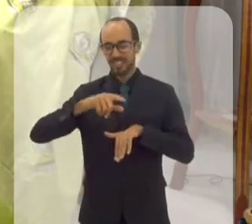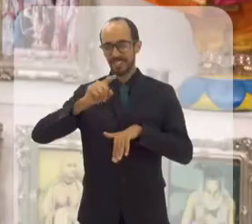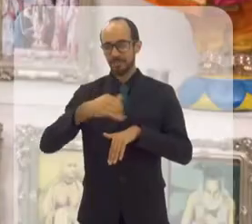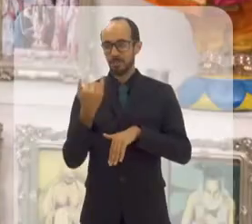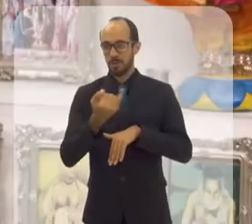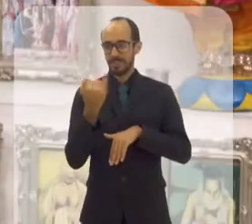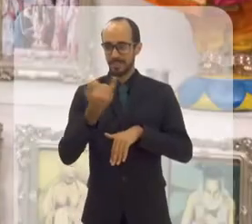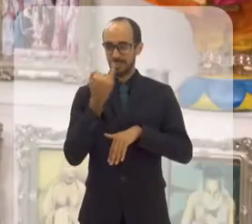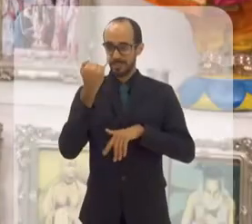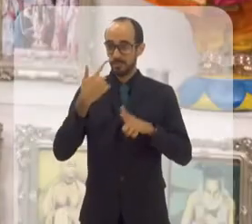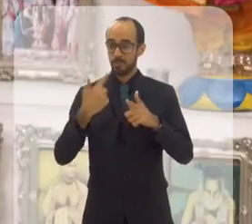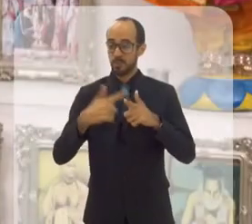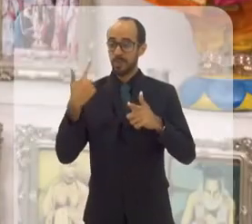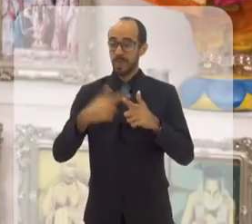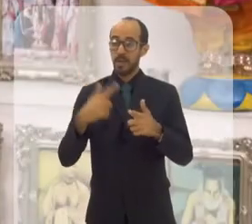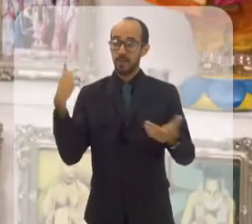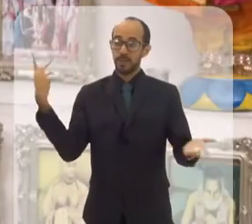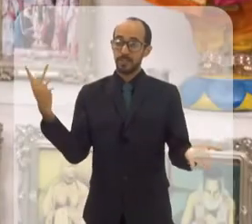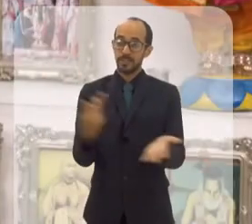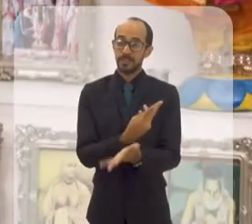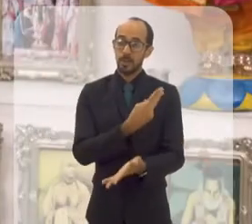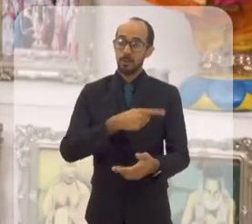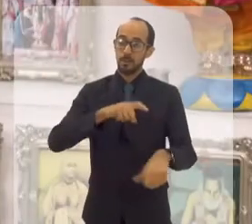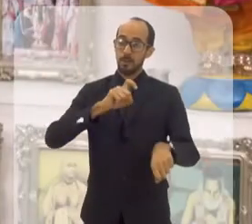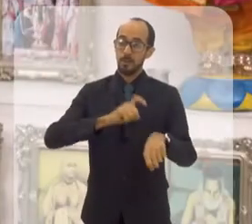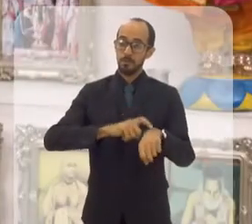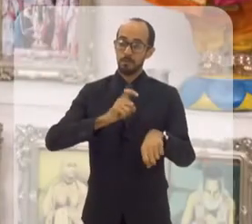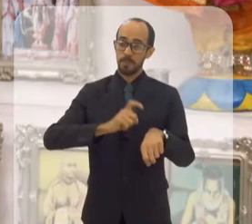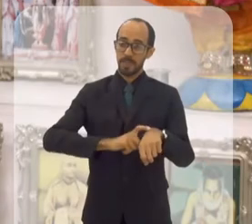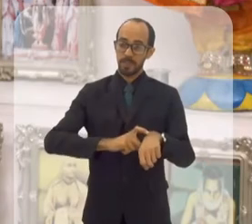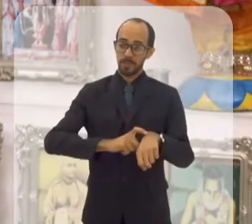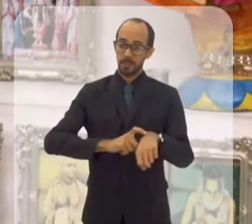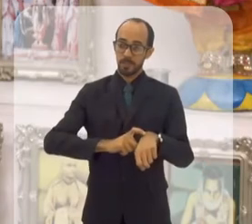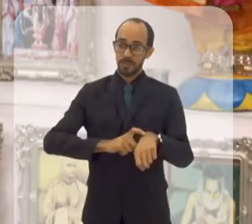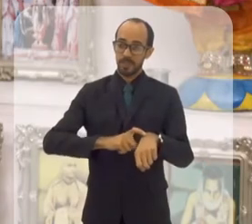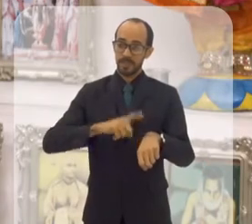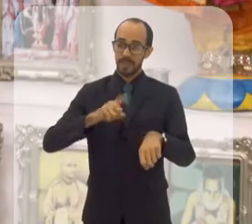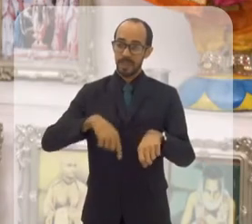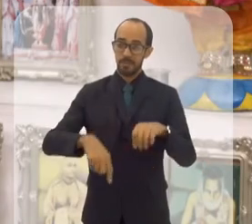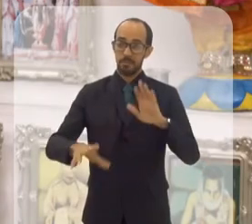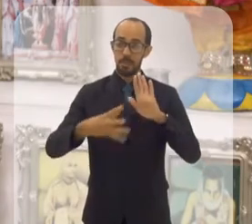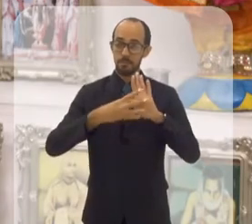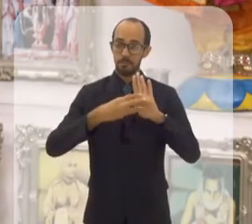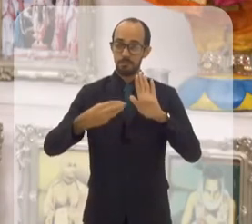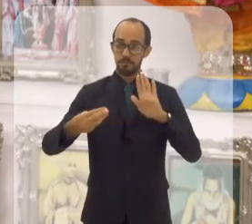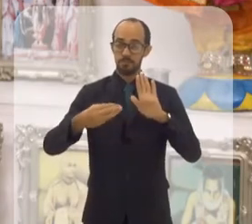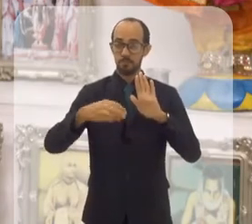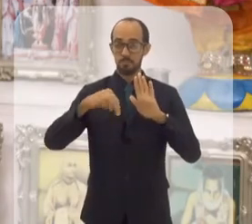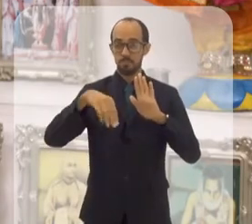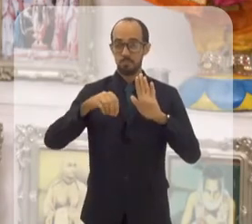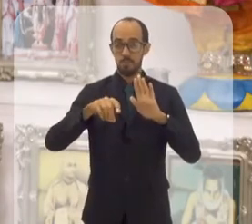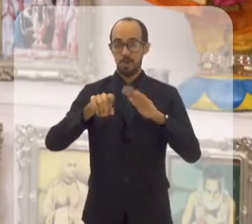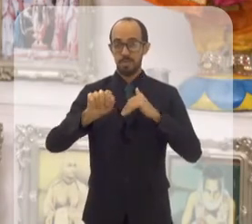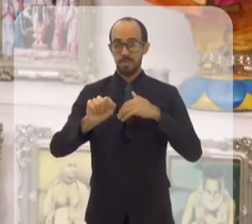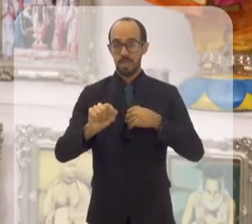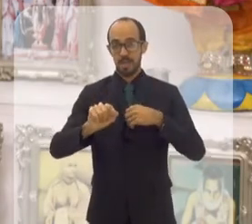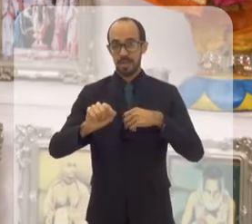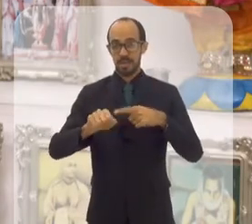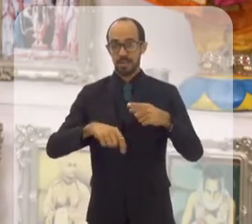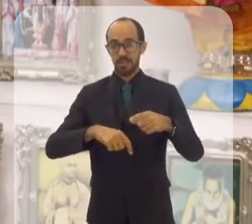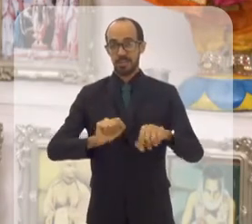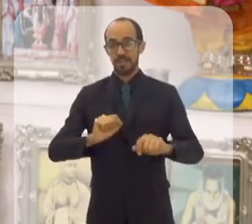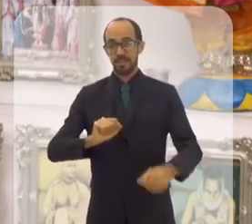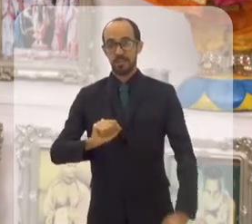práticas, e é importante porque houve uma época que foi um modismo. E